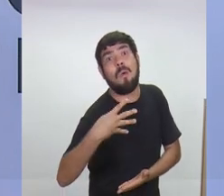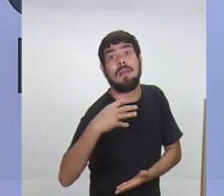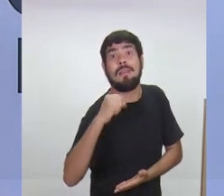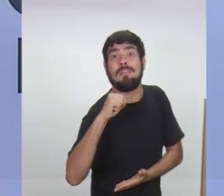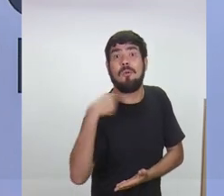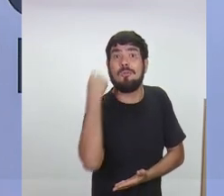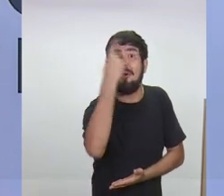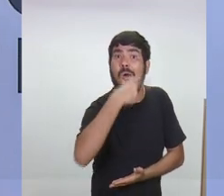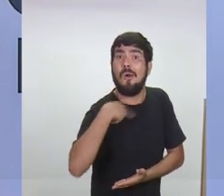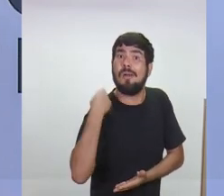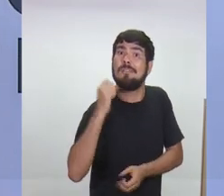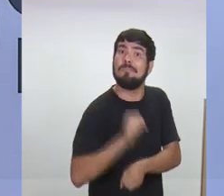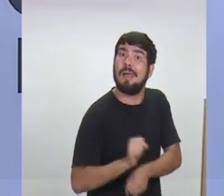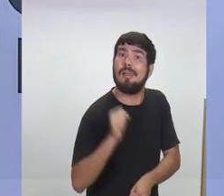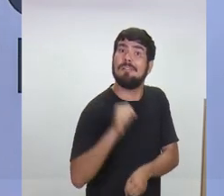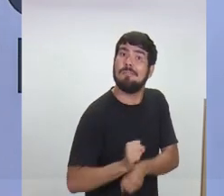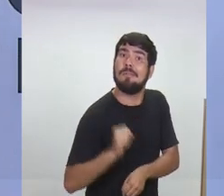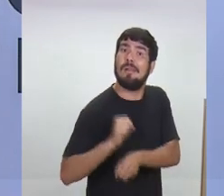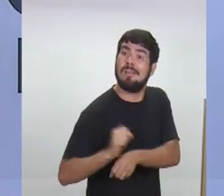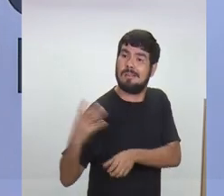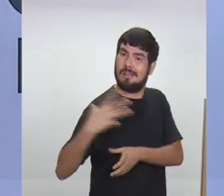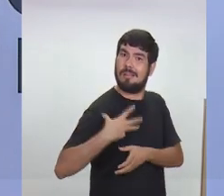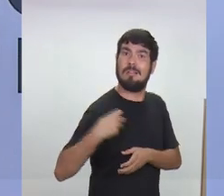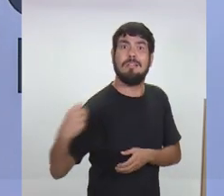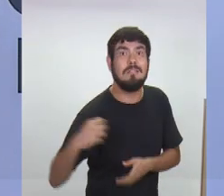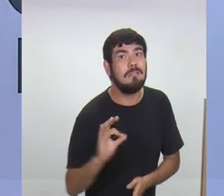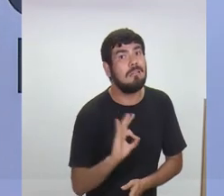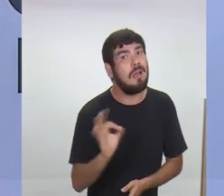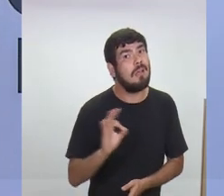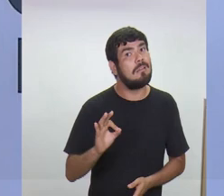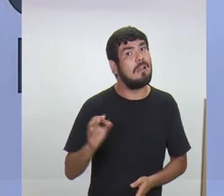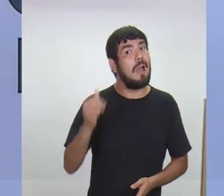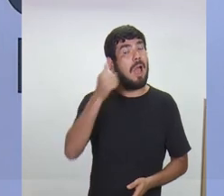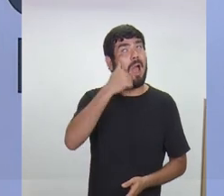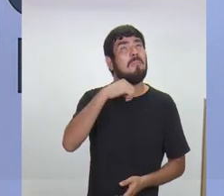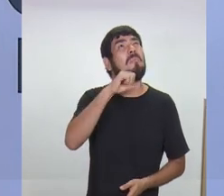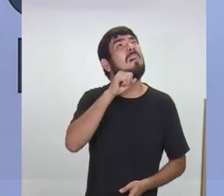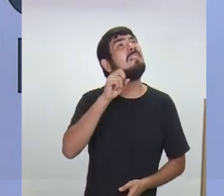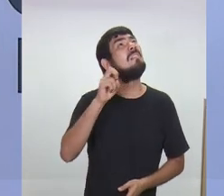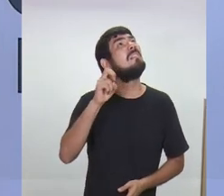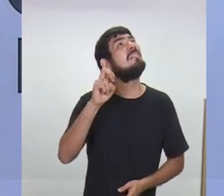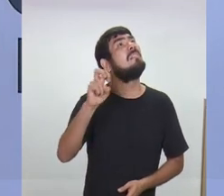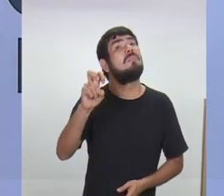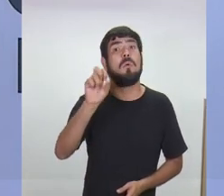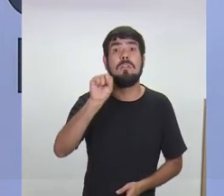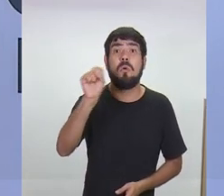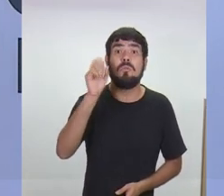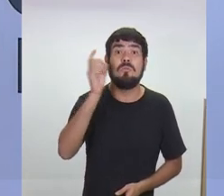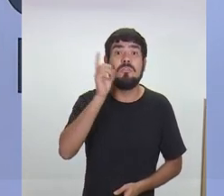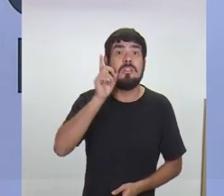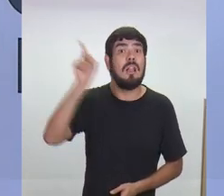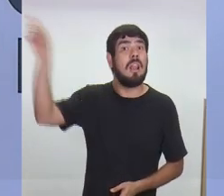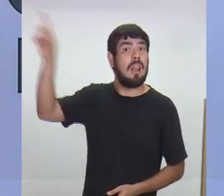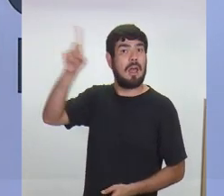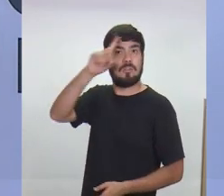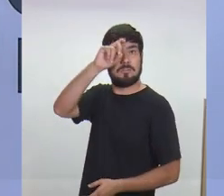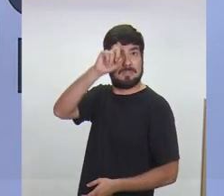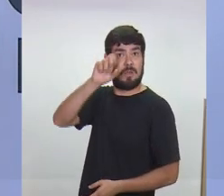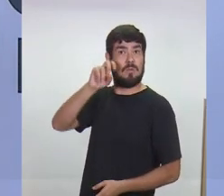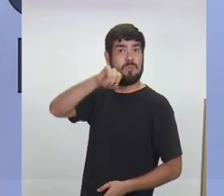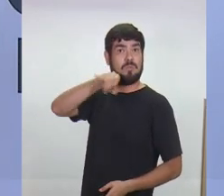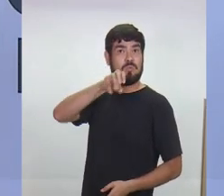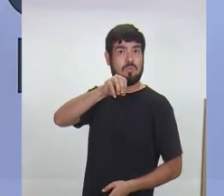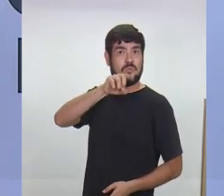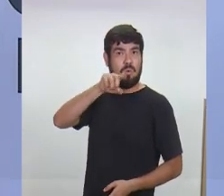morri porque deus me abençoou minha mãe passou cinco dias aliás 58 dias nos golos porque pegou um avc hemorrágico